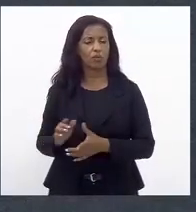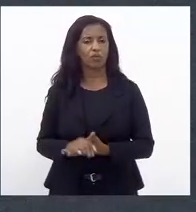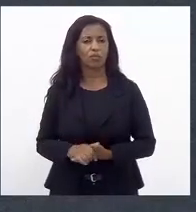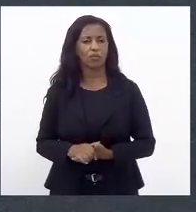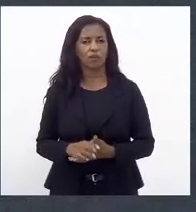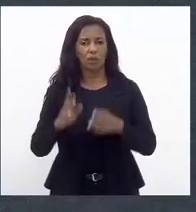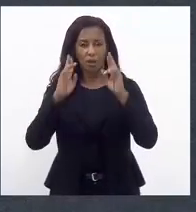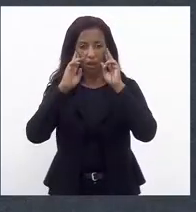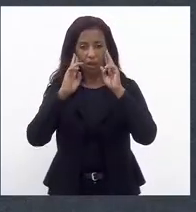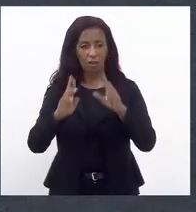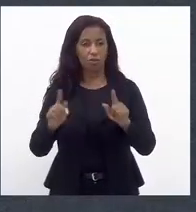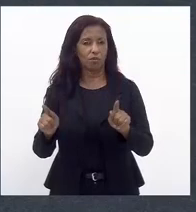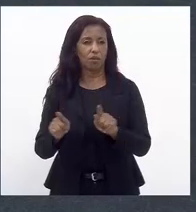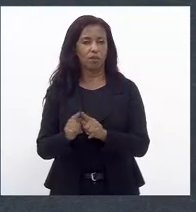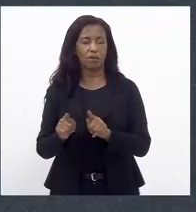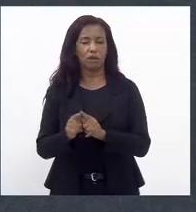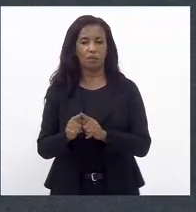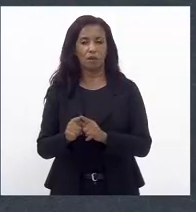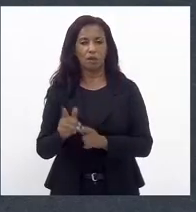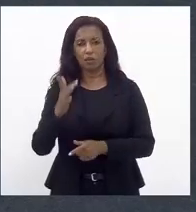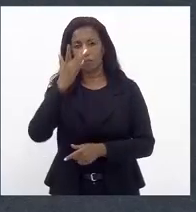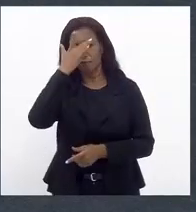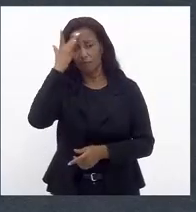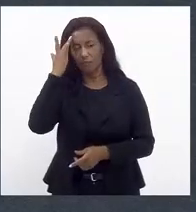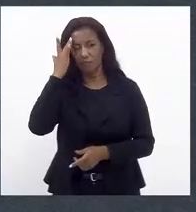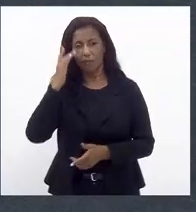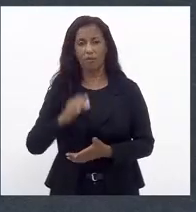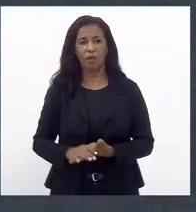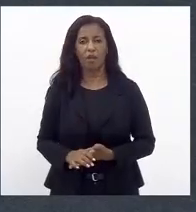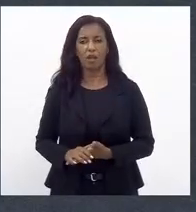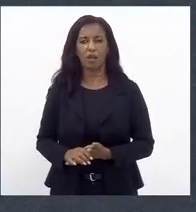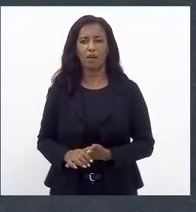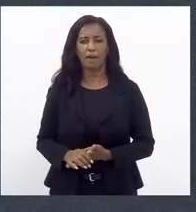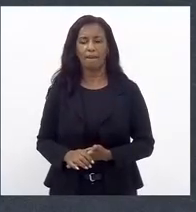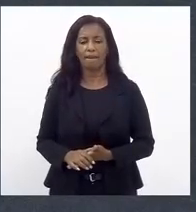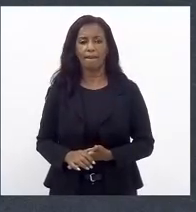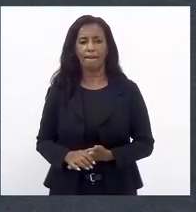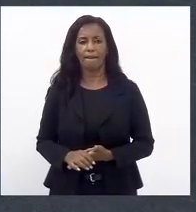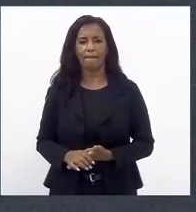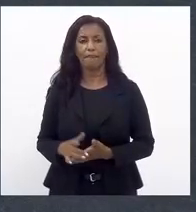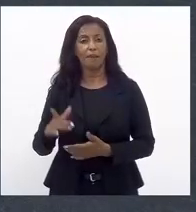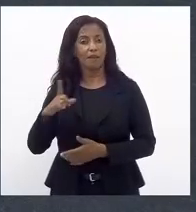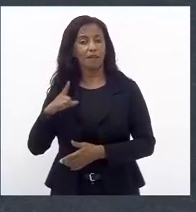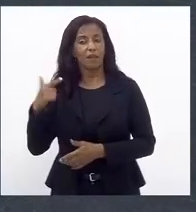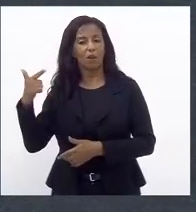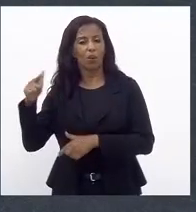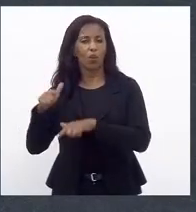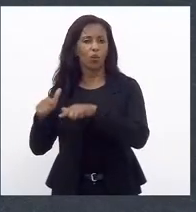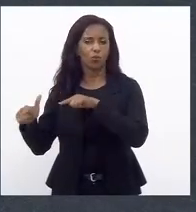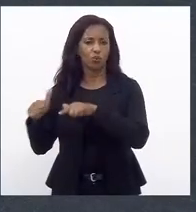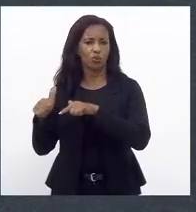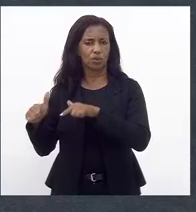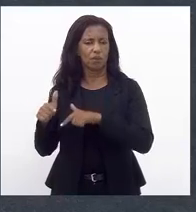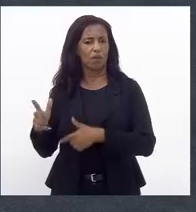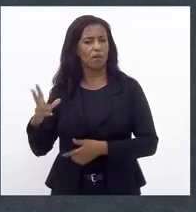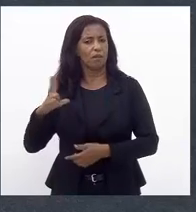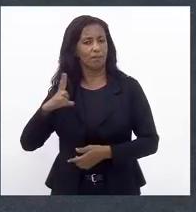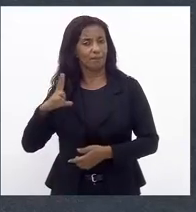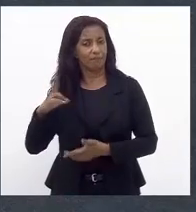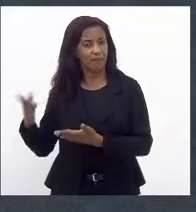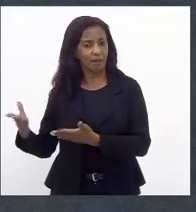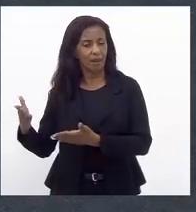é respeito com aquele que abdica de outros empregos inclusive na iniciativa